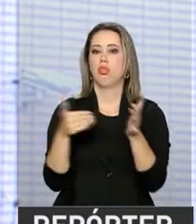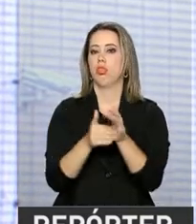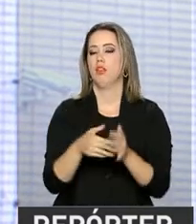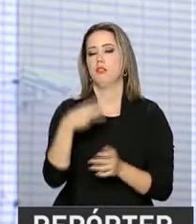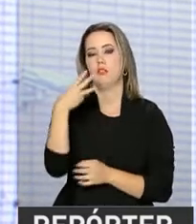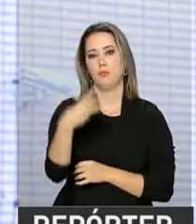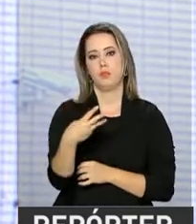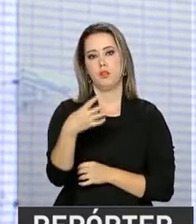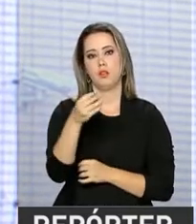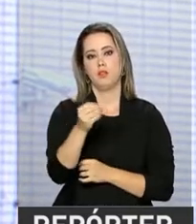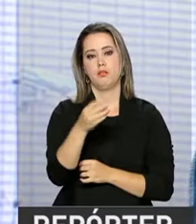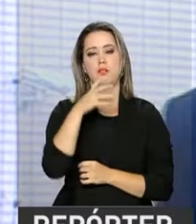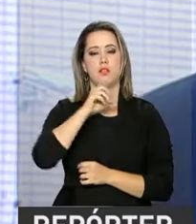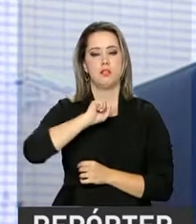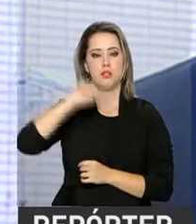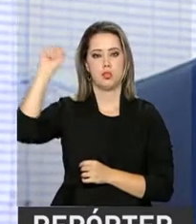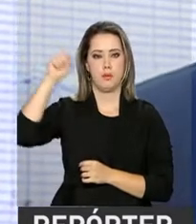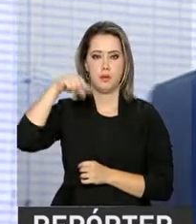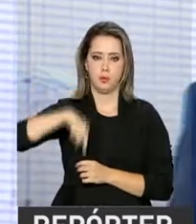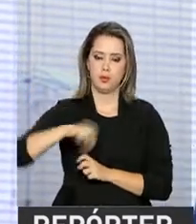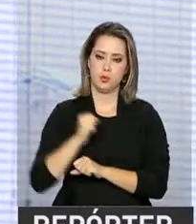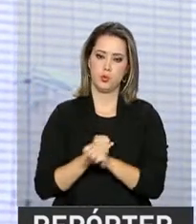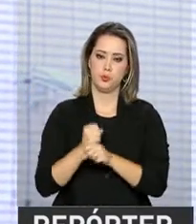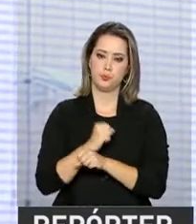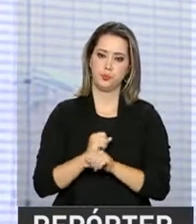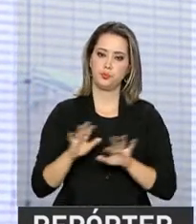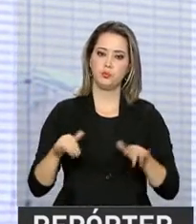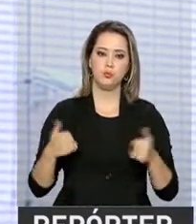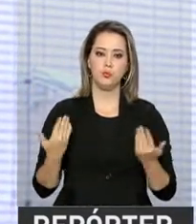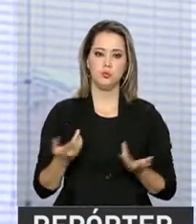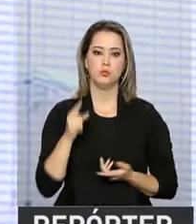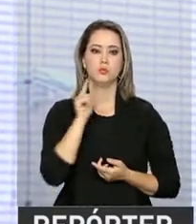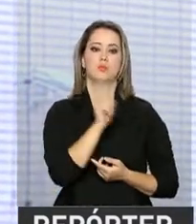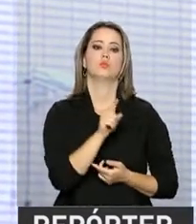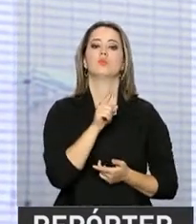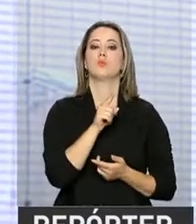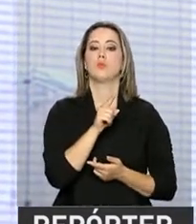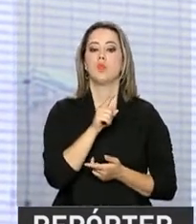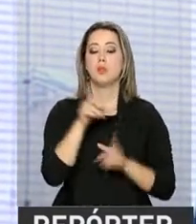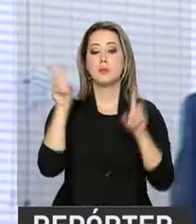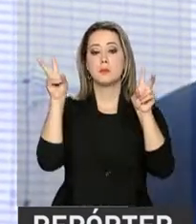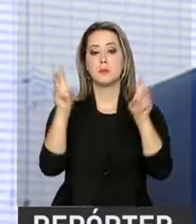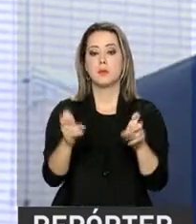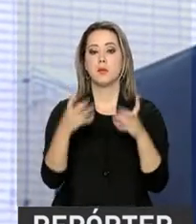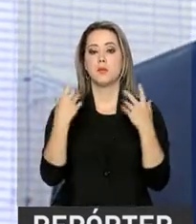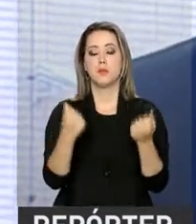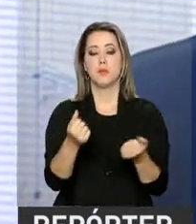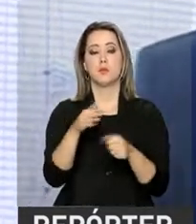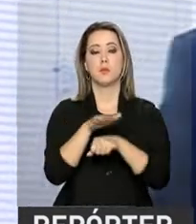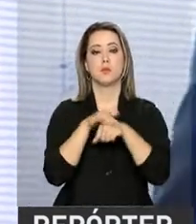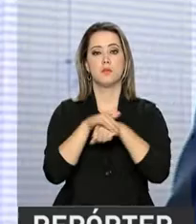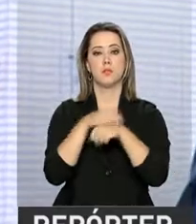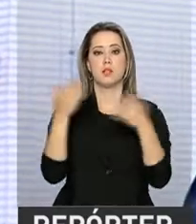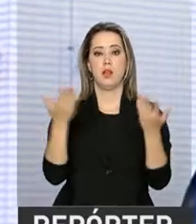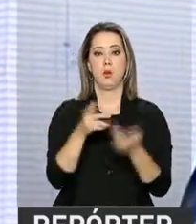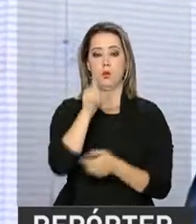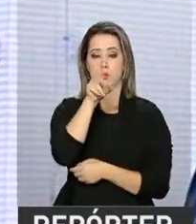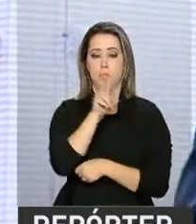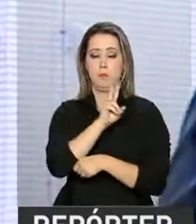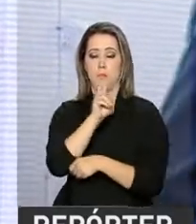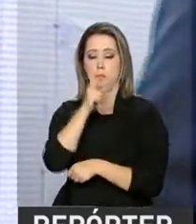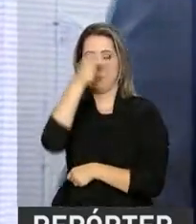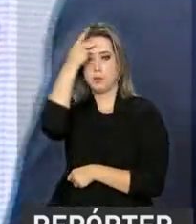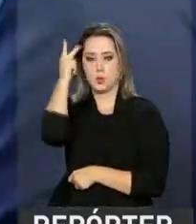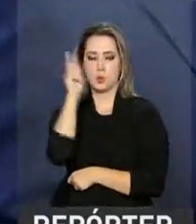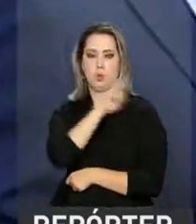dia 30 de abril deste ano. E sobre esse assunto, eu converso agora com o auditor fiscal da Receita Federal,